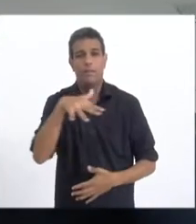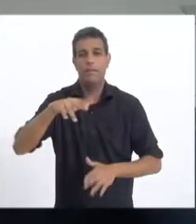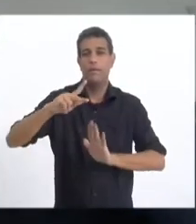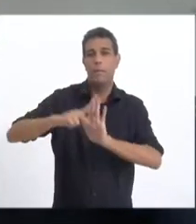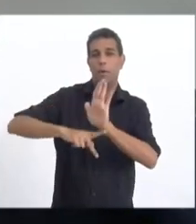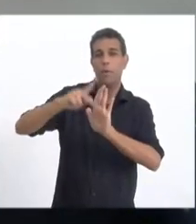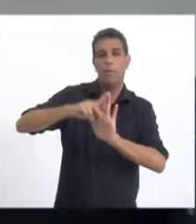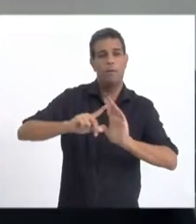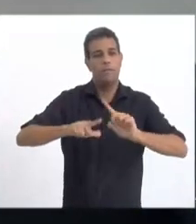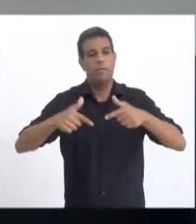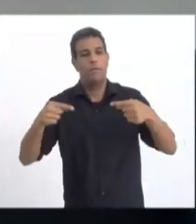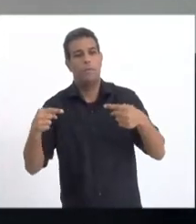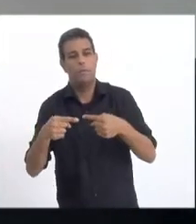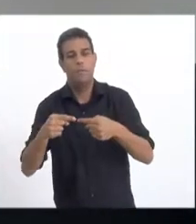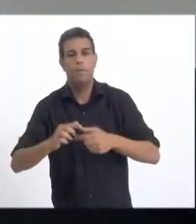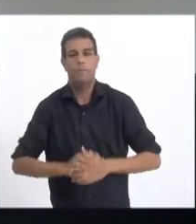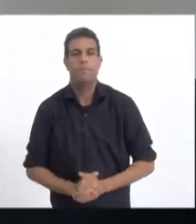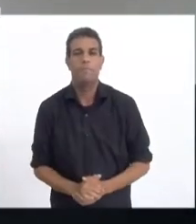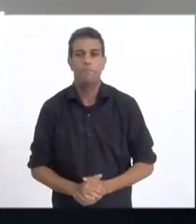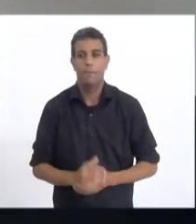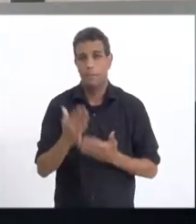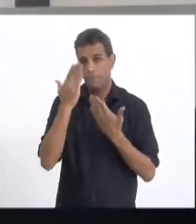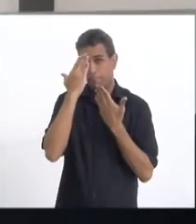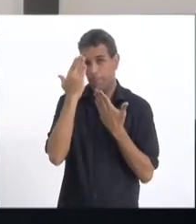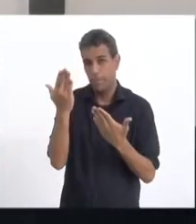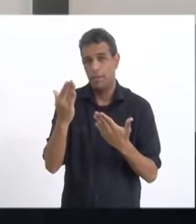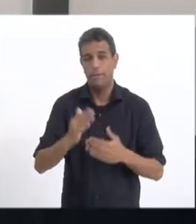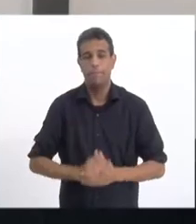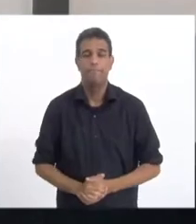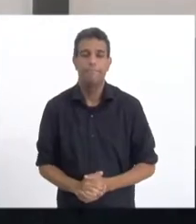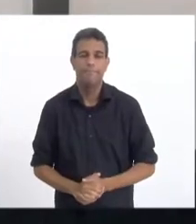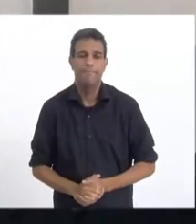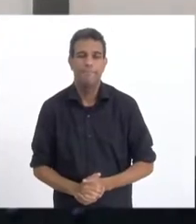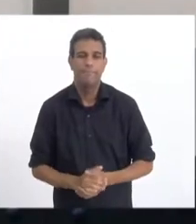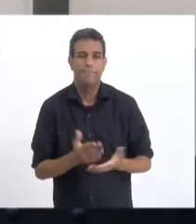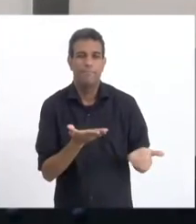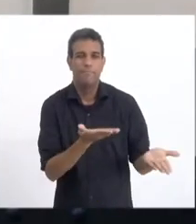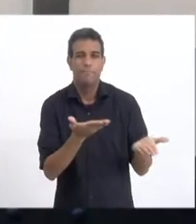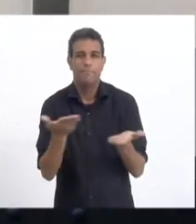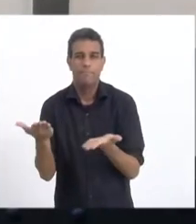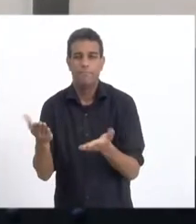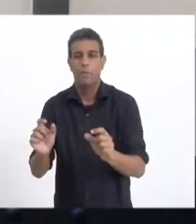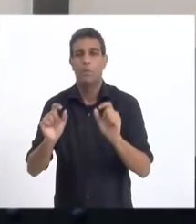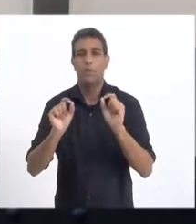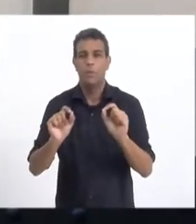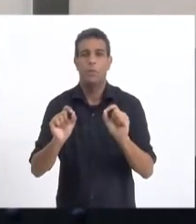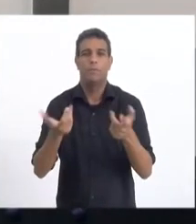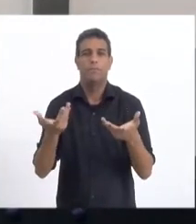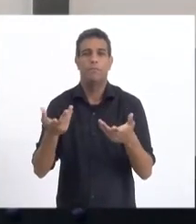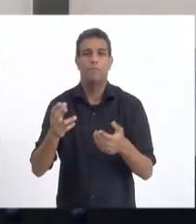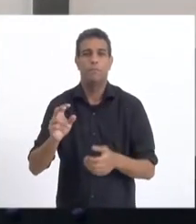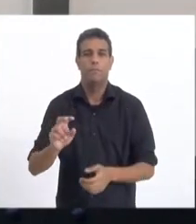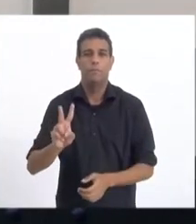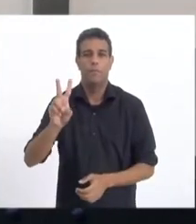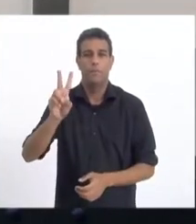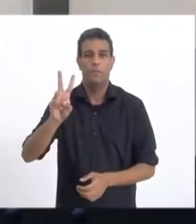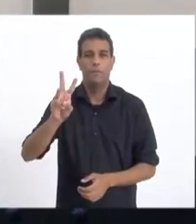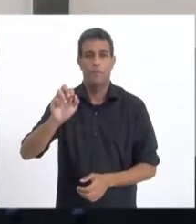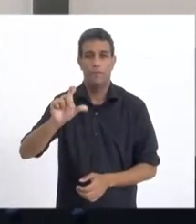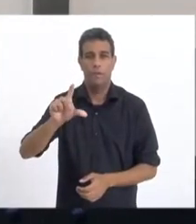a ser desenvolvido no município. Obrigado. Quero passar aqui a palavra para o senhor Valdemir Júnior. Ele